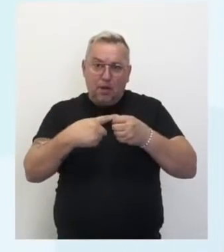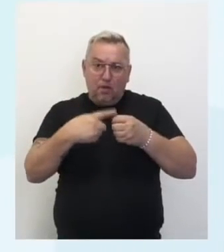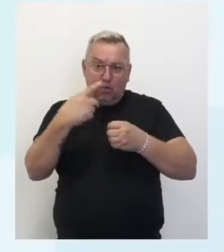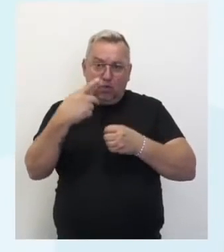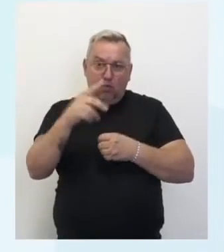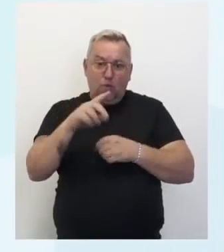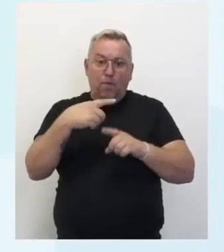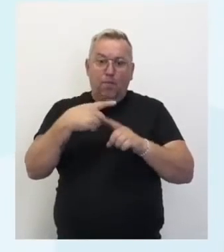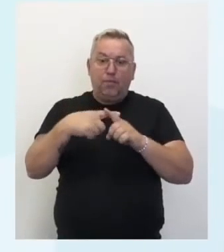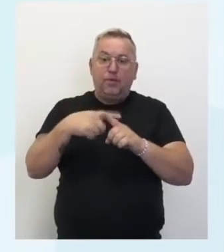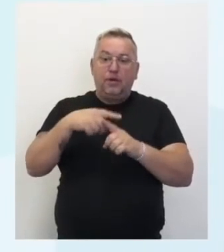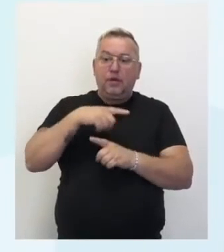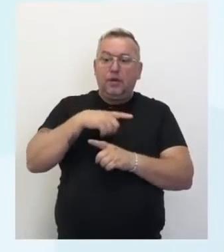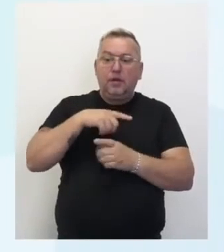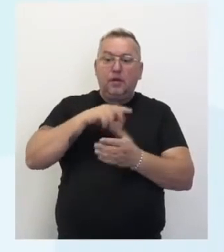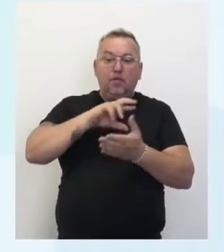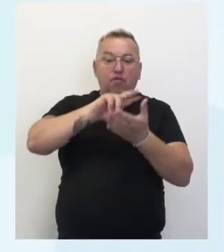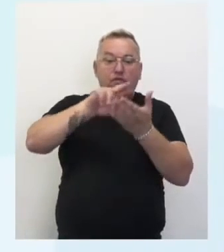que será que existem essas